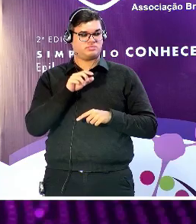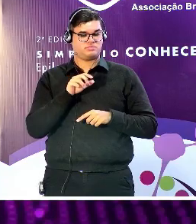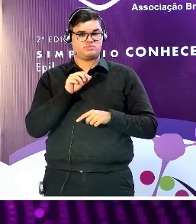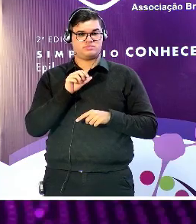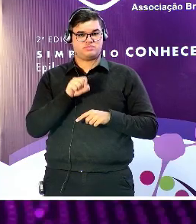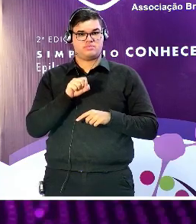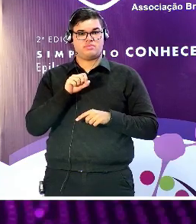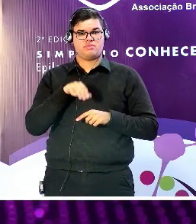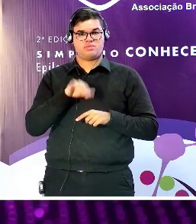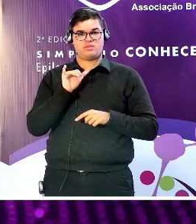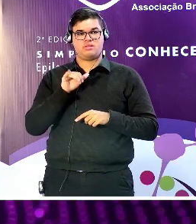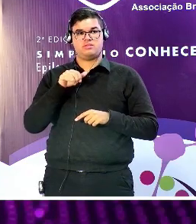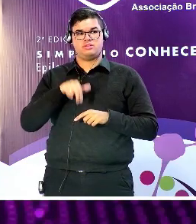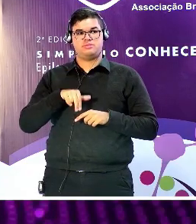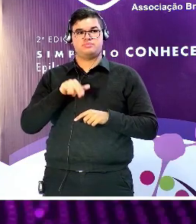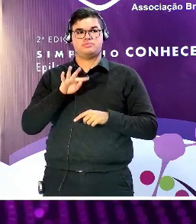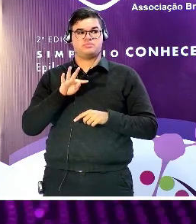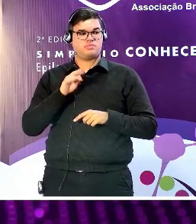SYNGAP1.